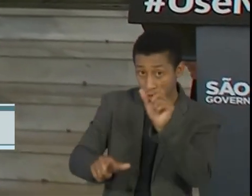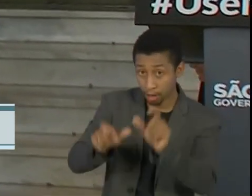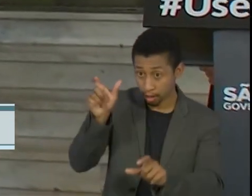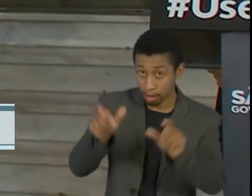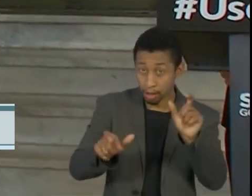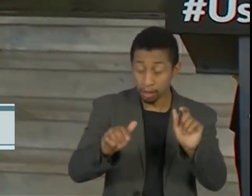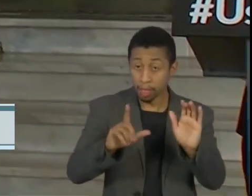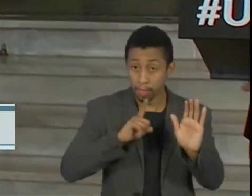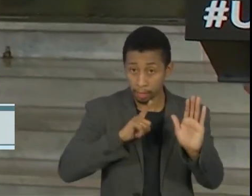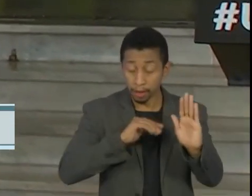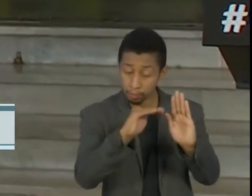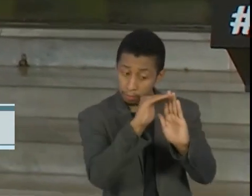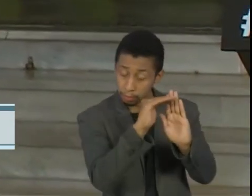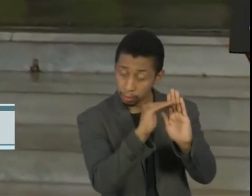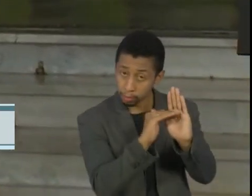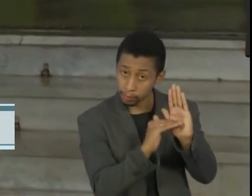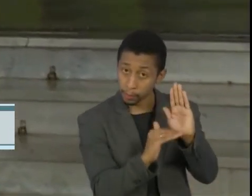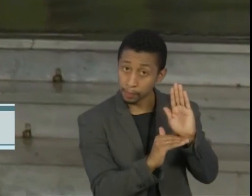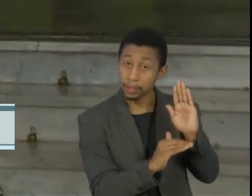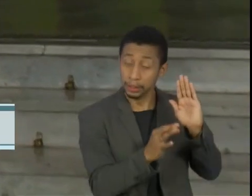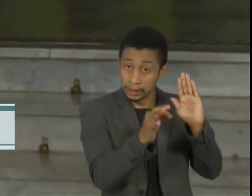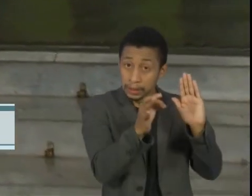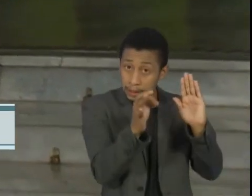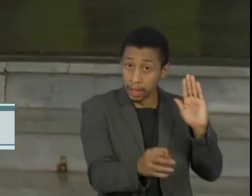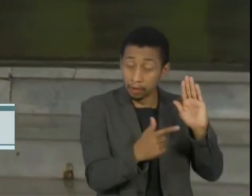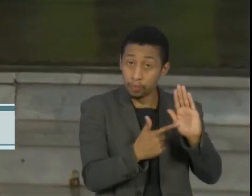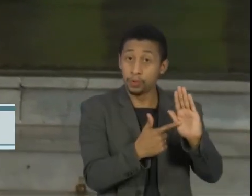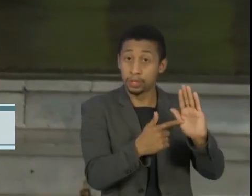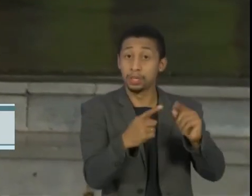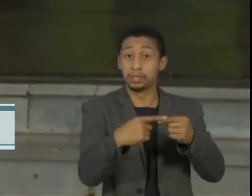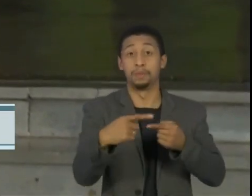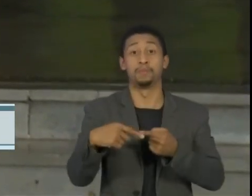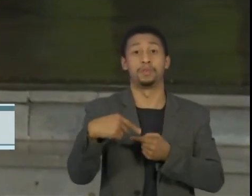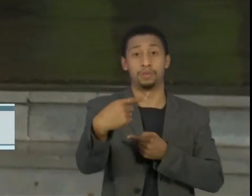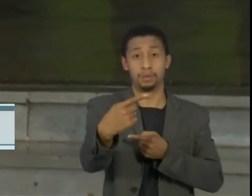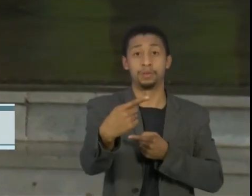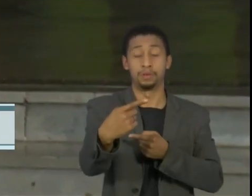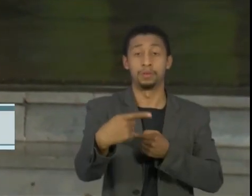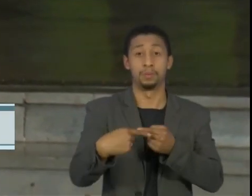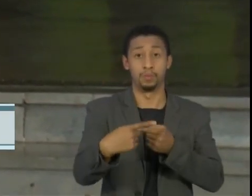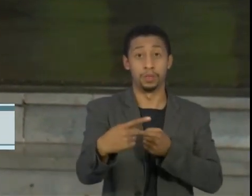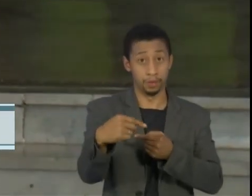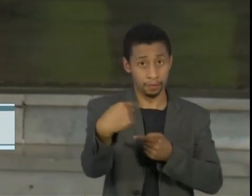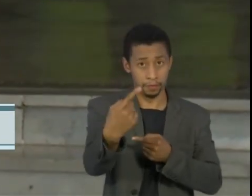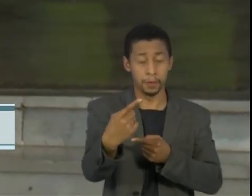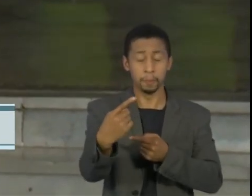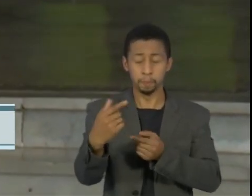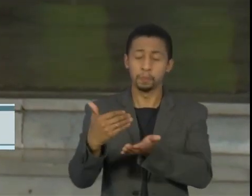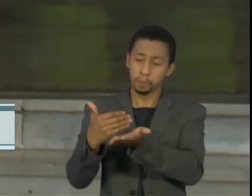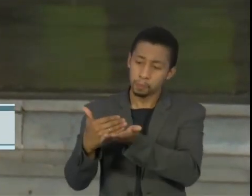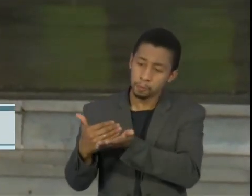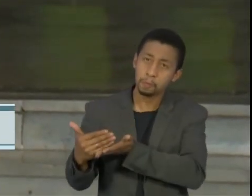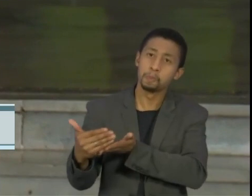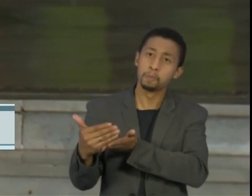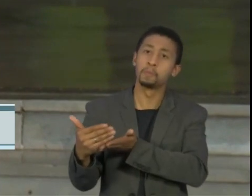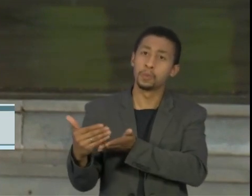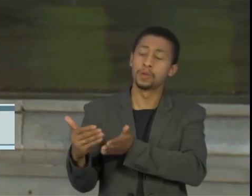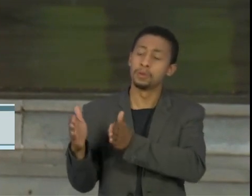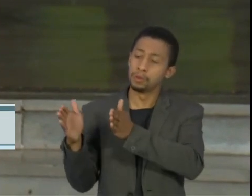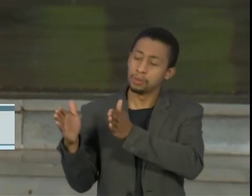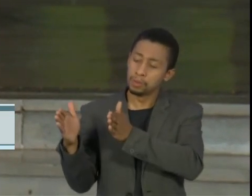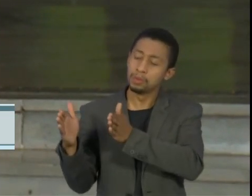esses critérios também serão apresentados na semana que vem. A partir daí, nós podemos iniciar o processo do